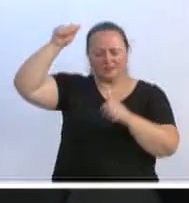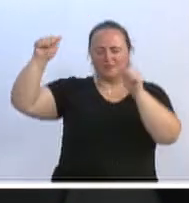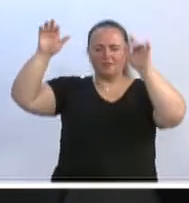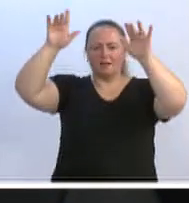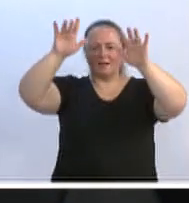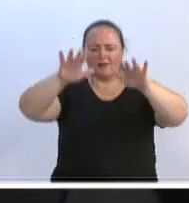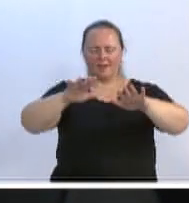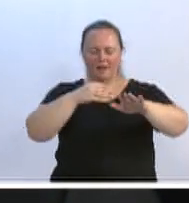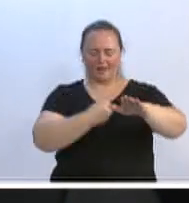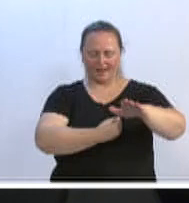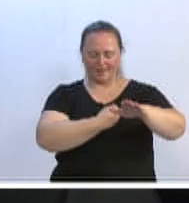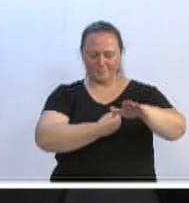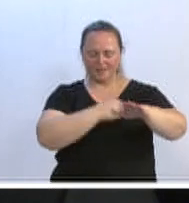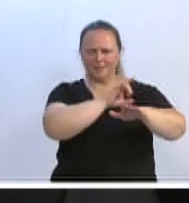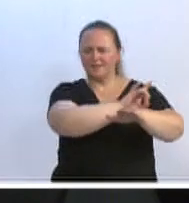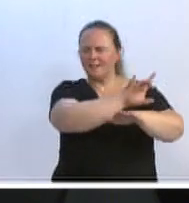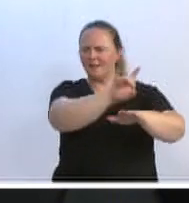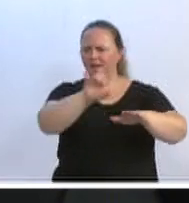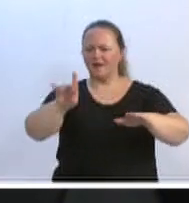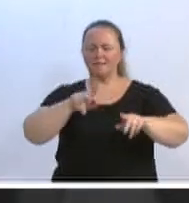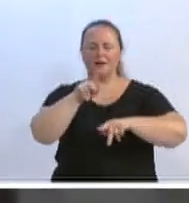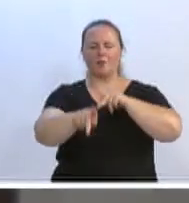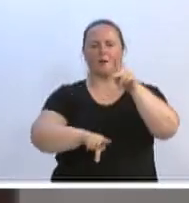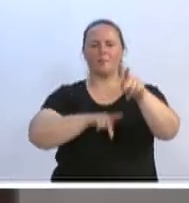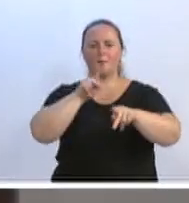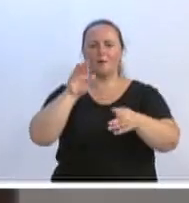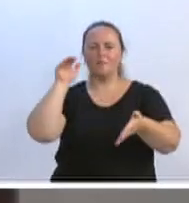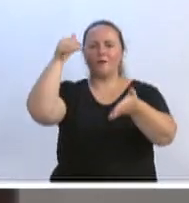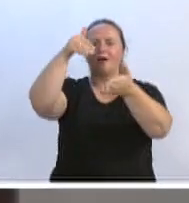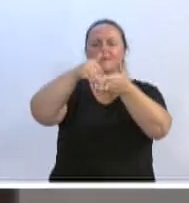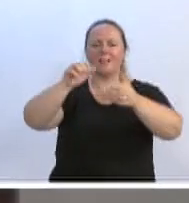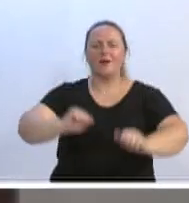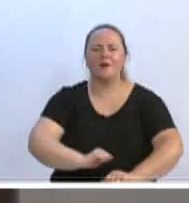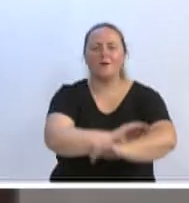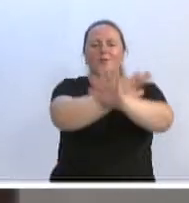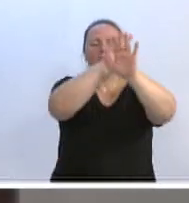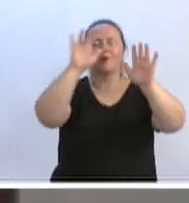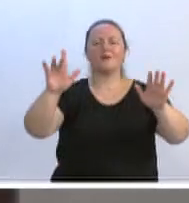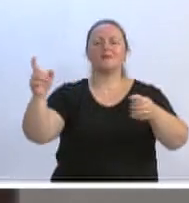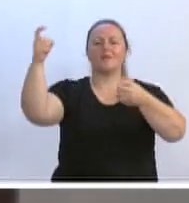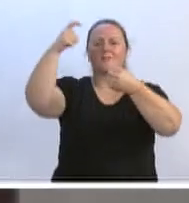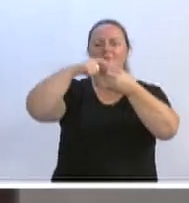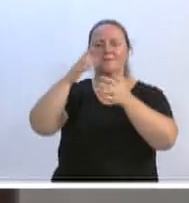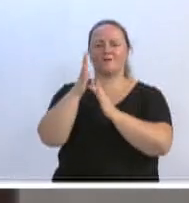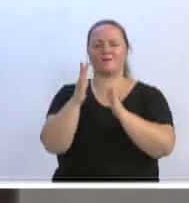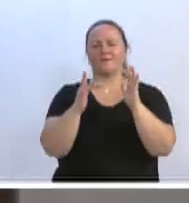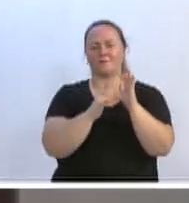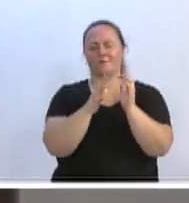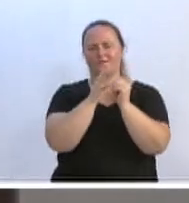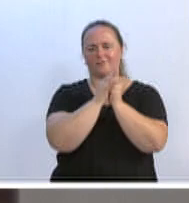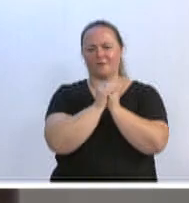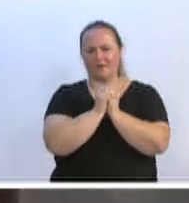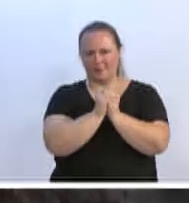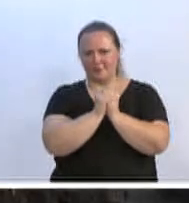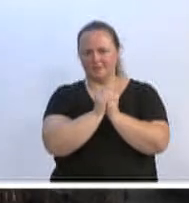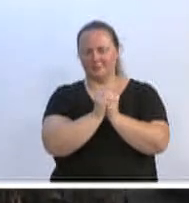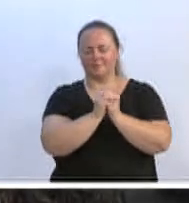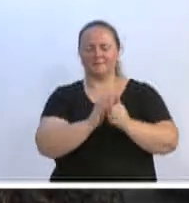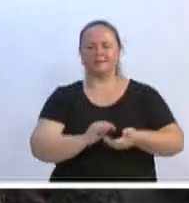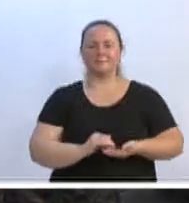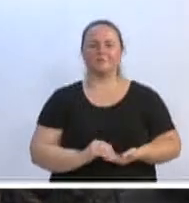as nossas vidas, sobre o teu povo, até a gloriosa volta do Senhor Jesus. Amém.